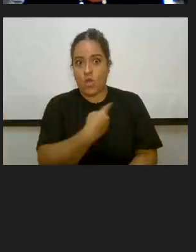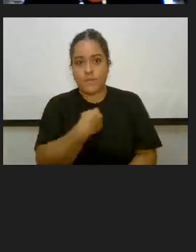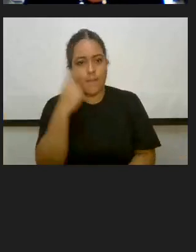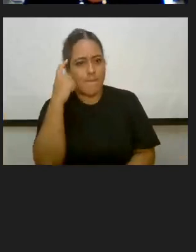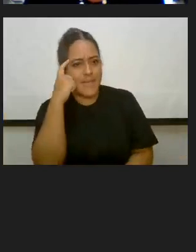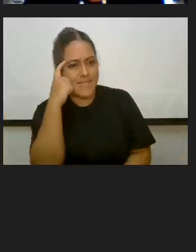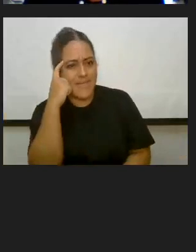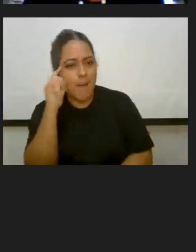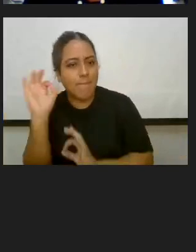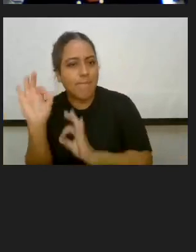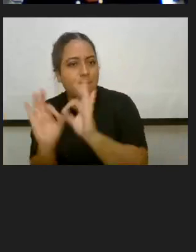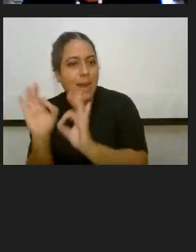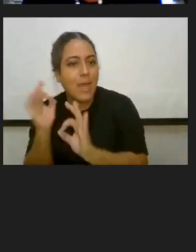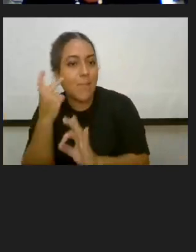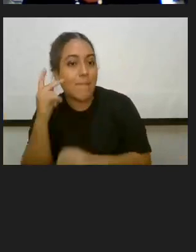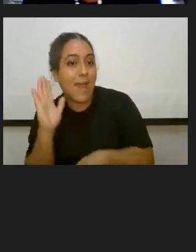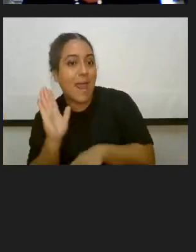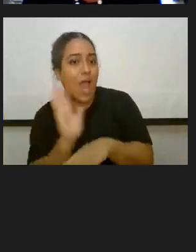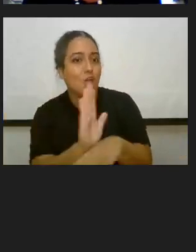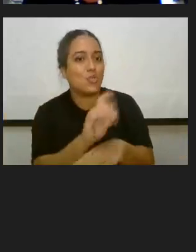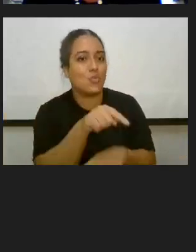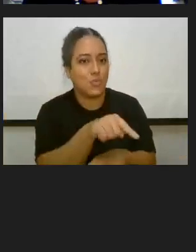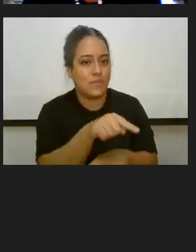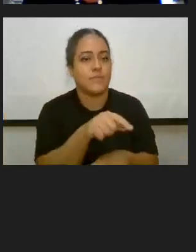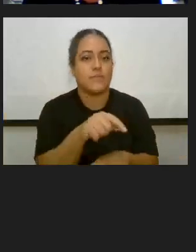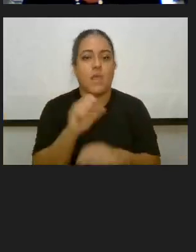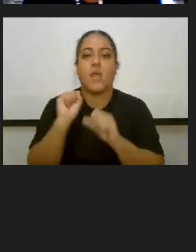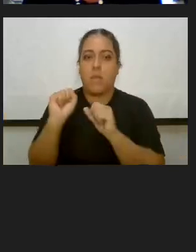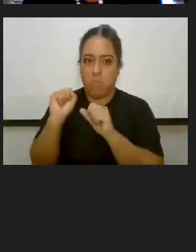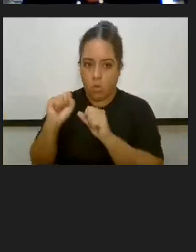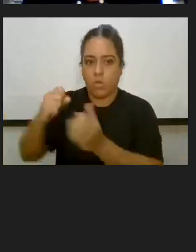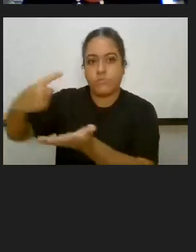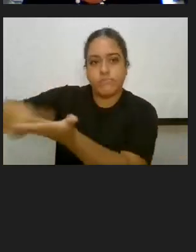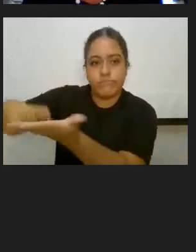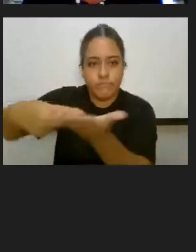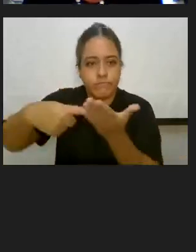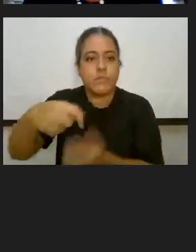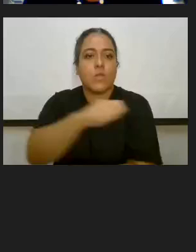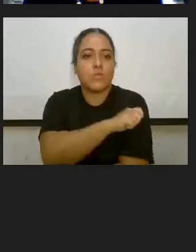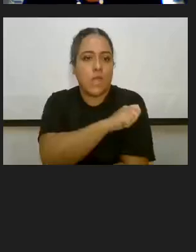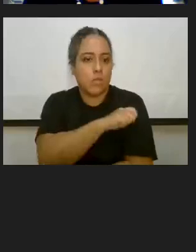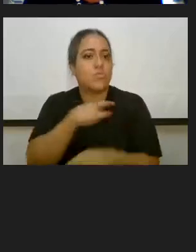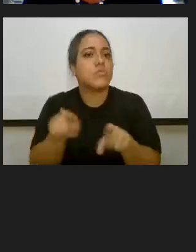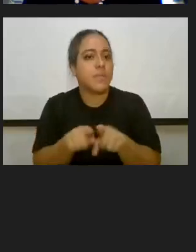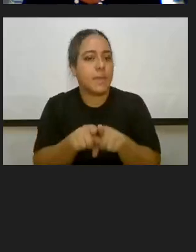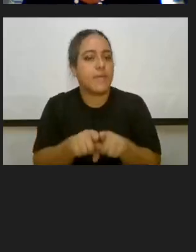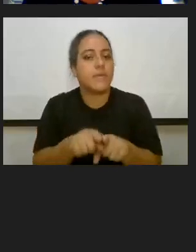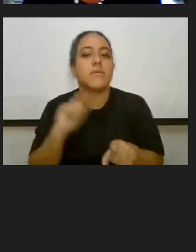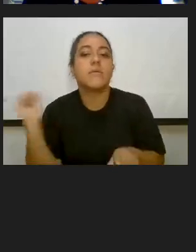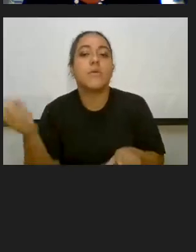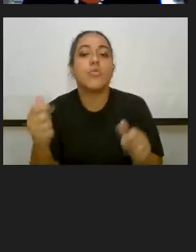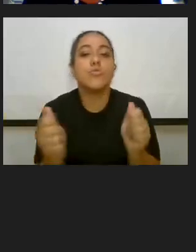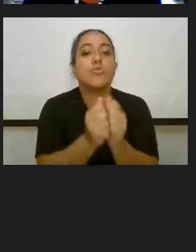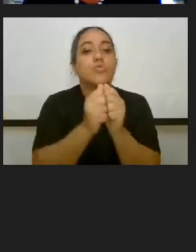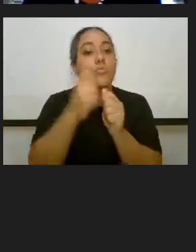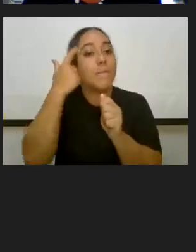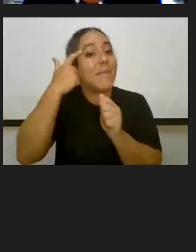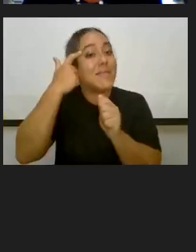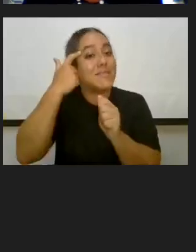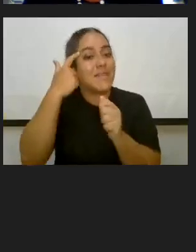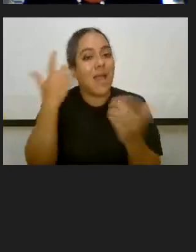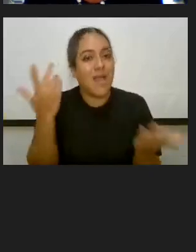ajuda. Isso eu posso usar com os meus alunos também. Sabe, pensar esse plano de